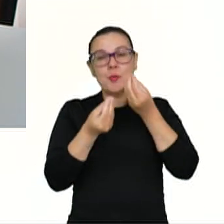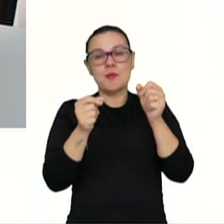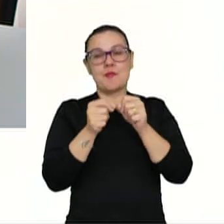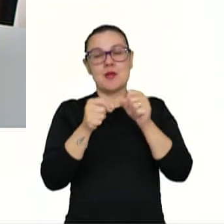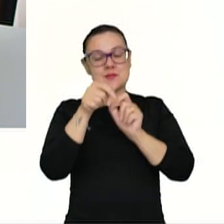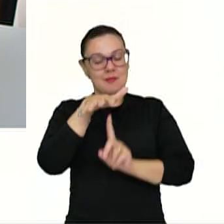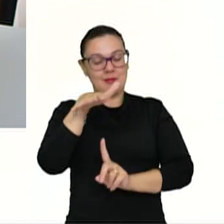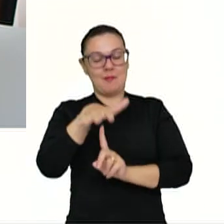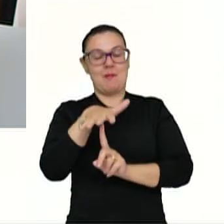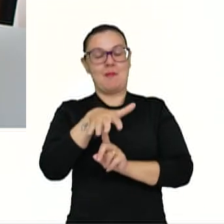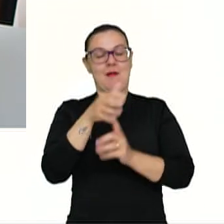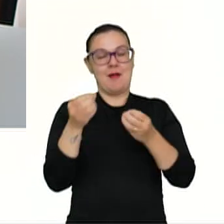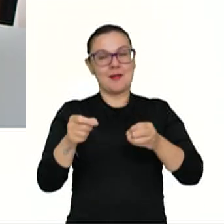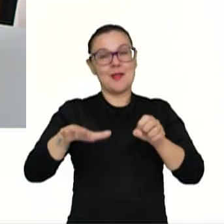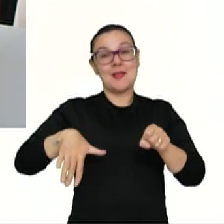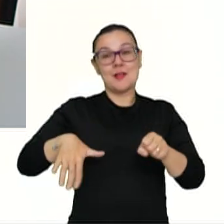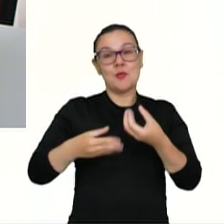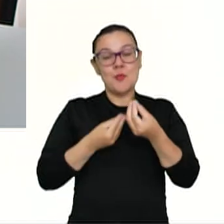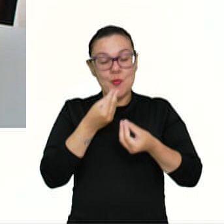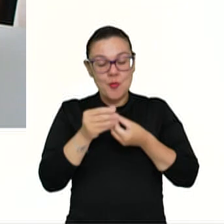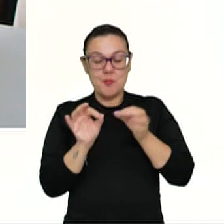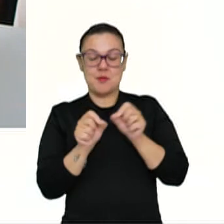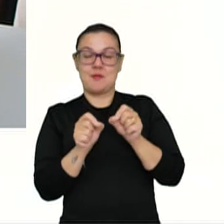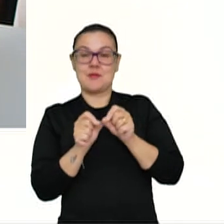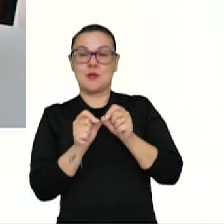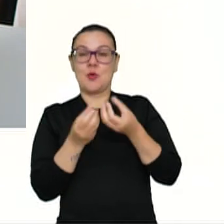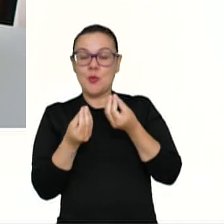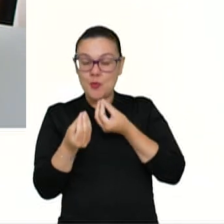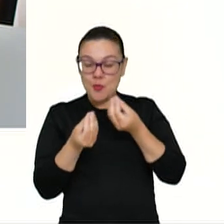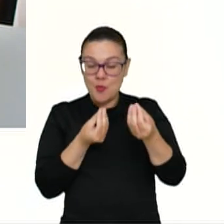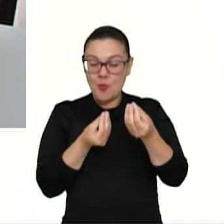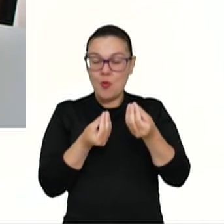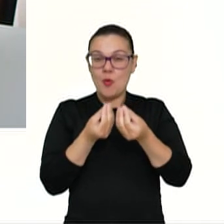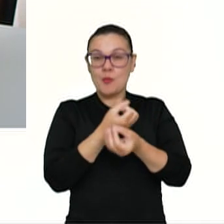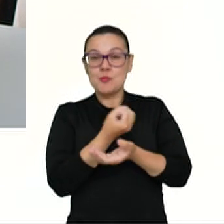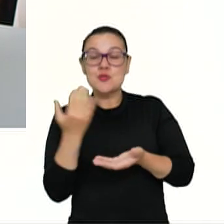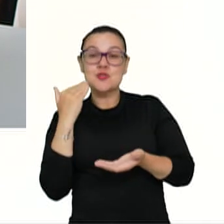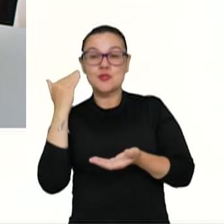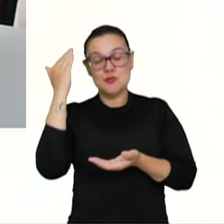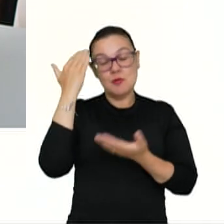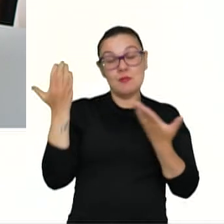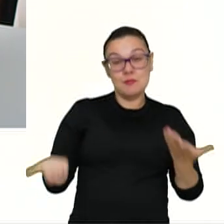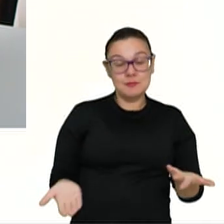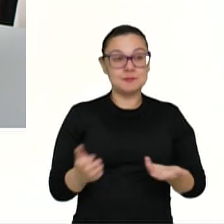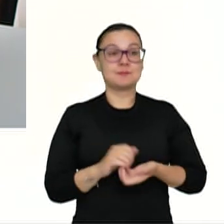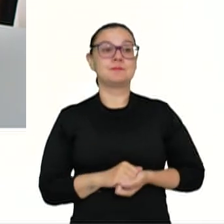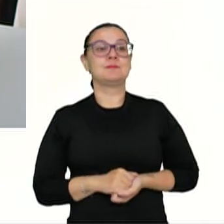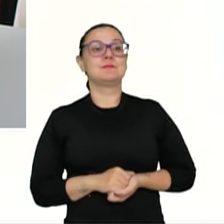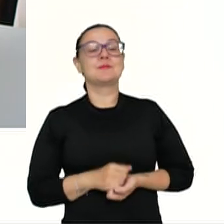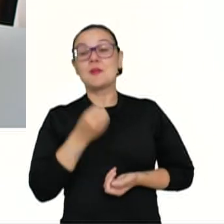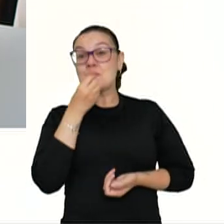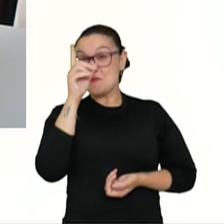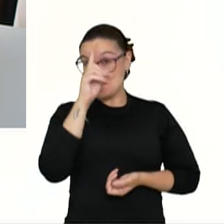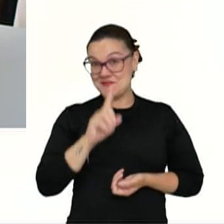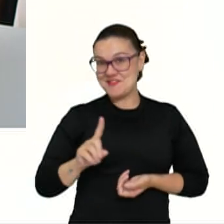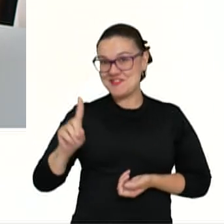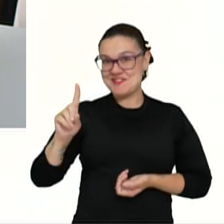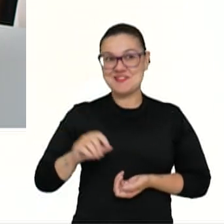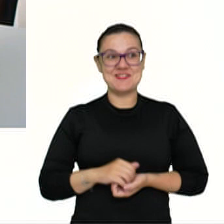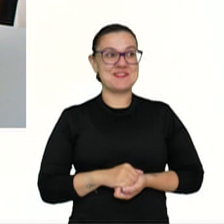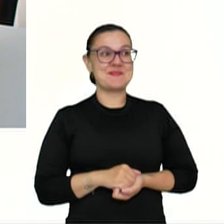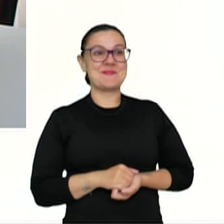aqui do litoral, como é que está acontecendo agora, como que é, quantos alunos tem, conta um pouquinho para a gente. Bom dia,